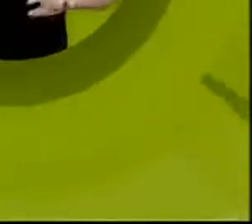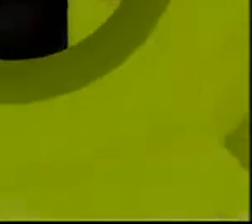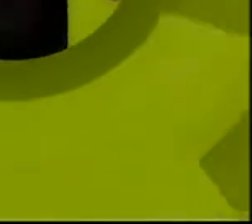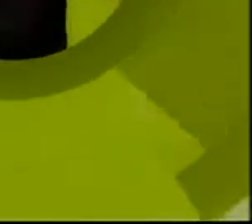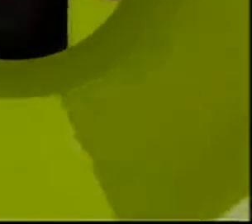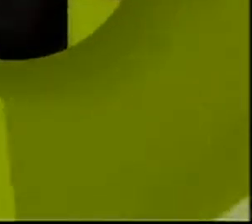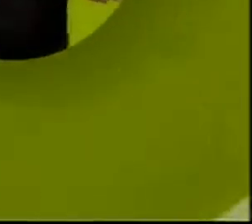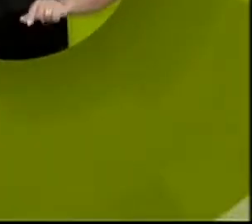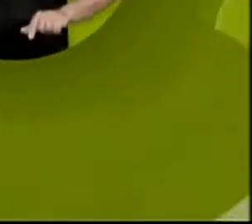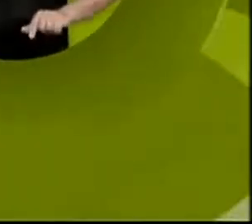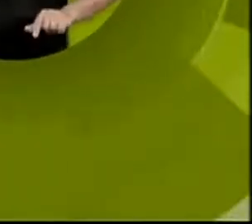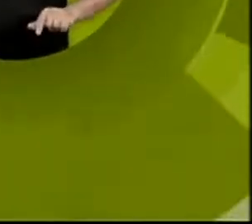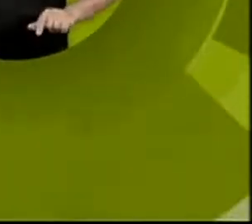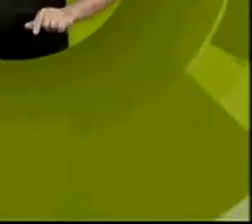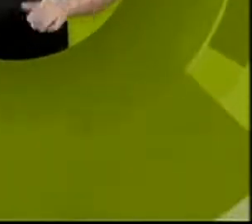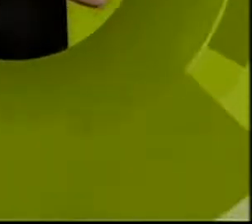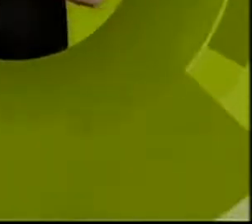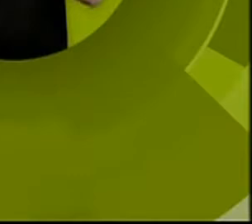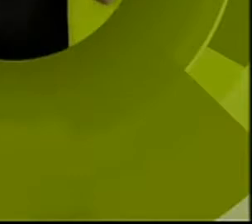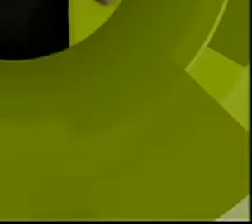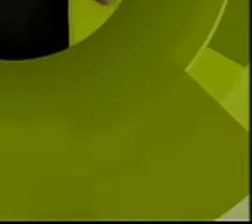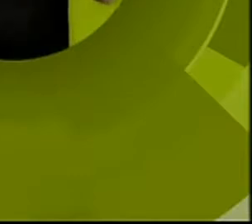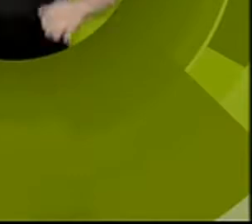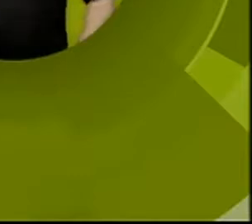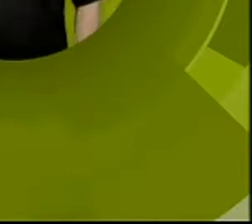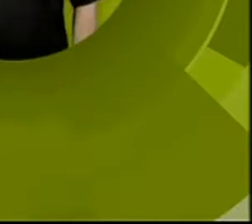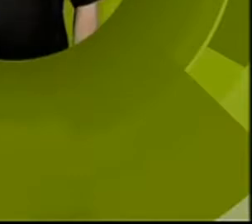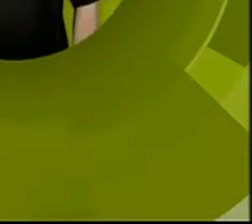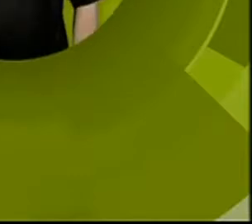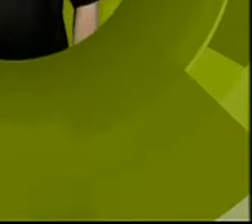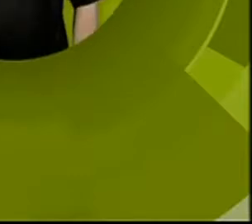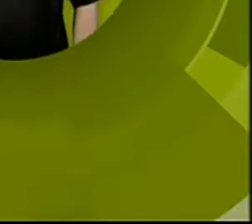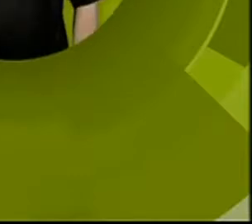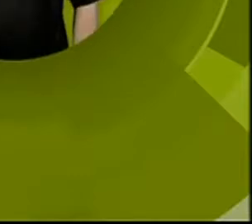O programa a seguir é livre para todos os públicos.